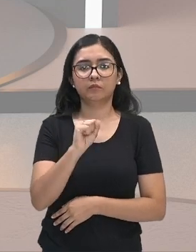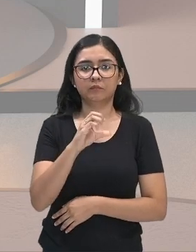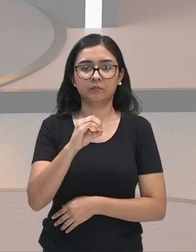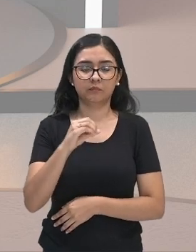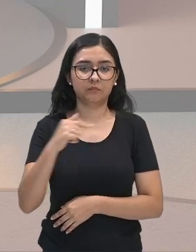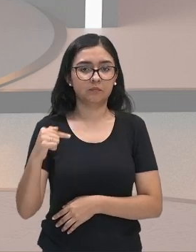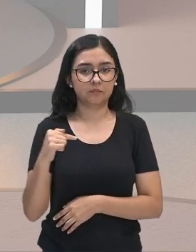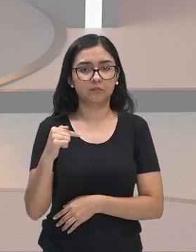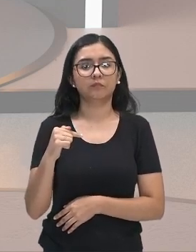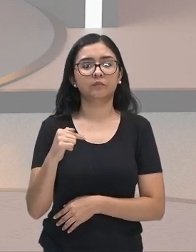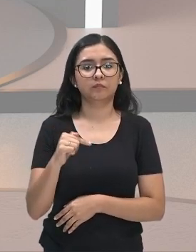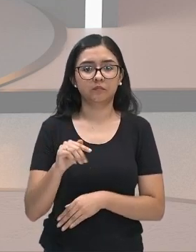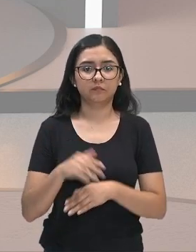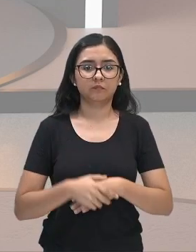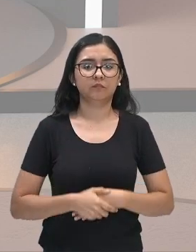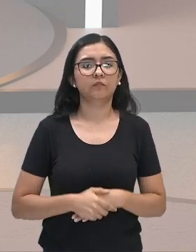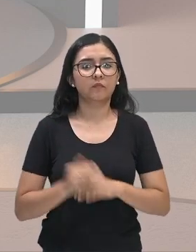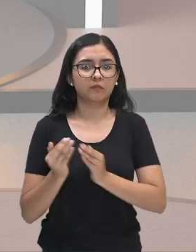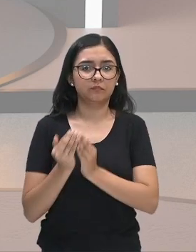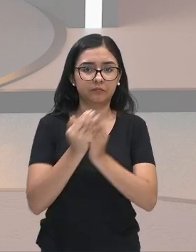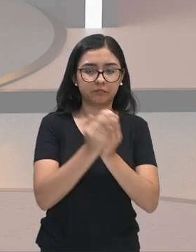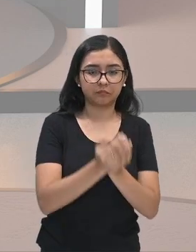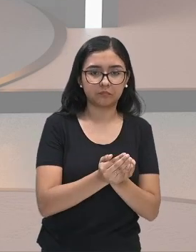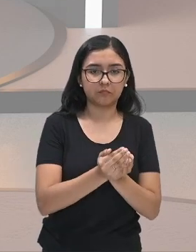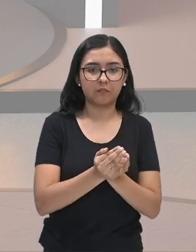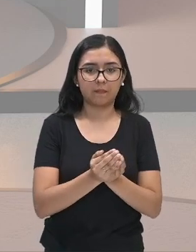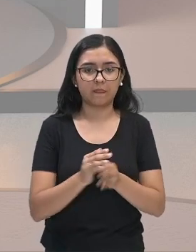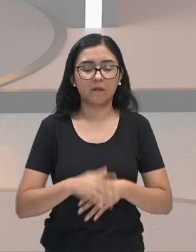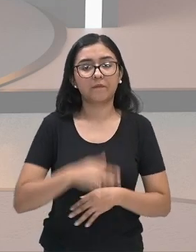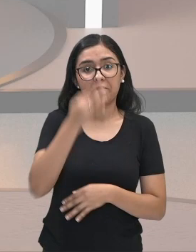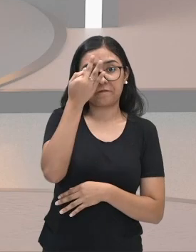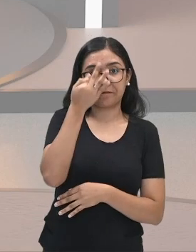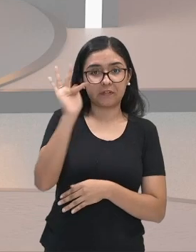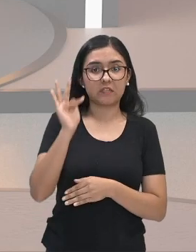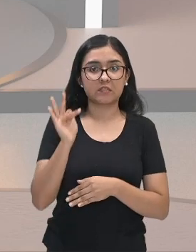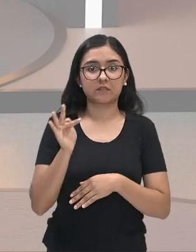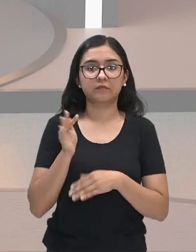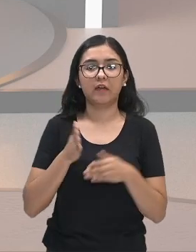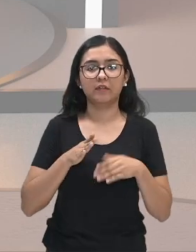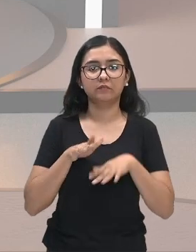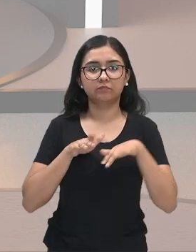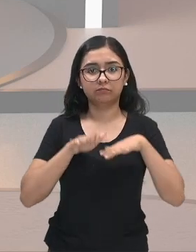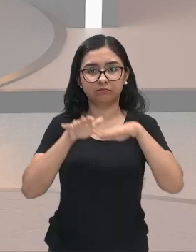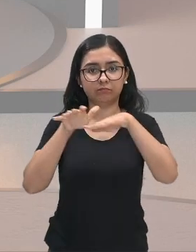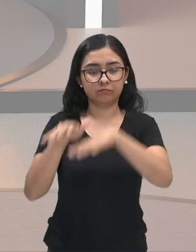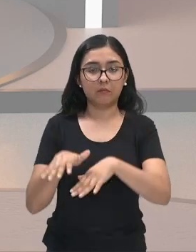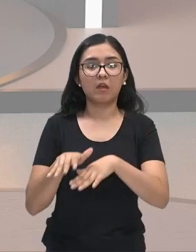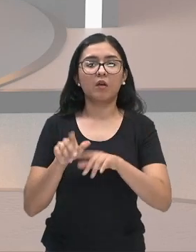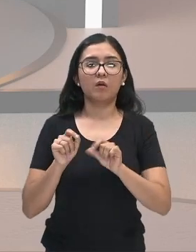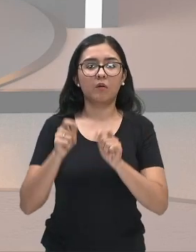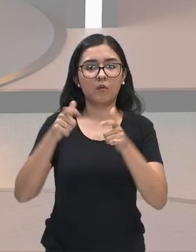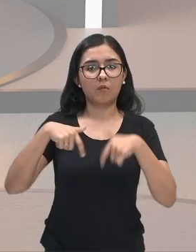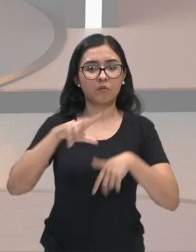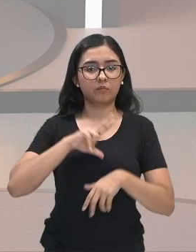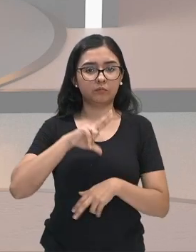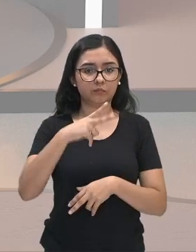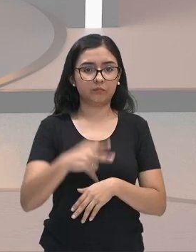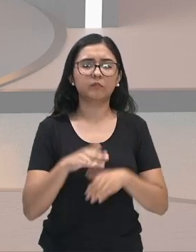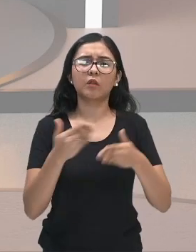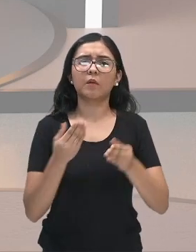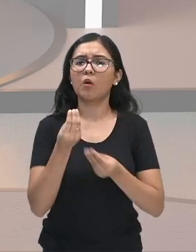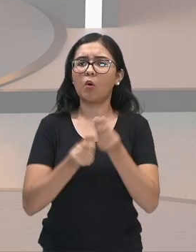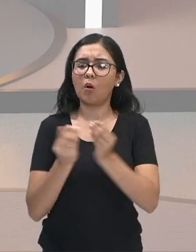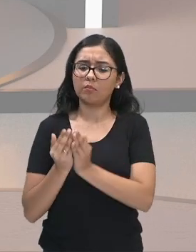Né, Junot invadiu Lisboa no dia seguinte. Né, a França vai invadir Portugal. Para o transporte de tanta